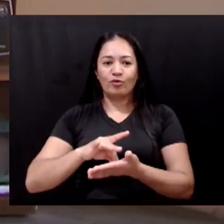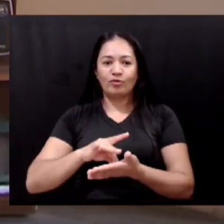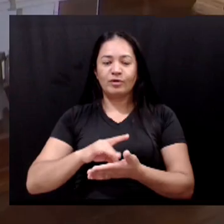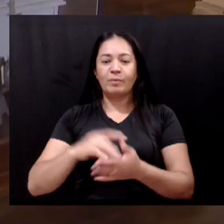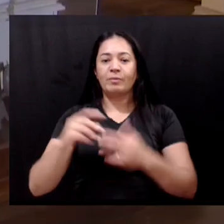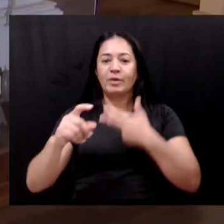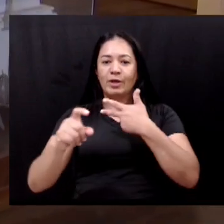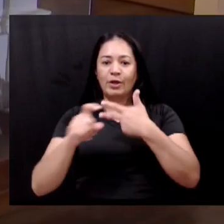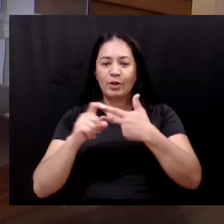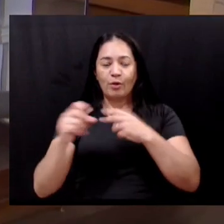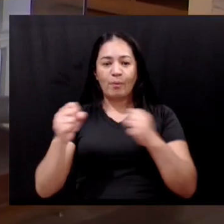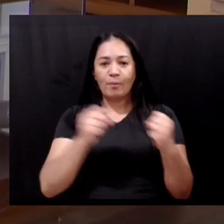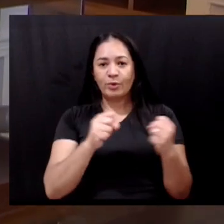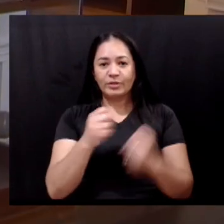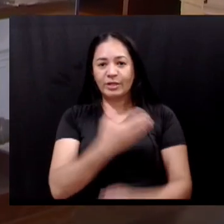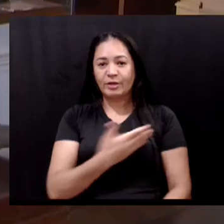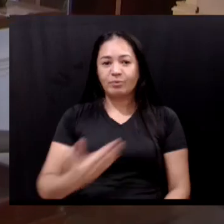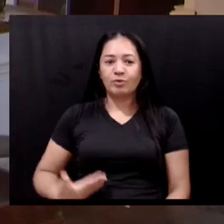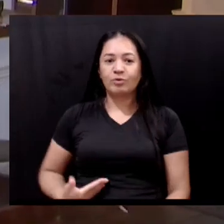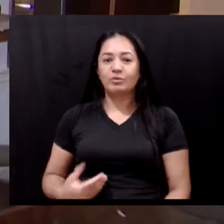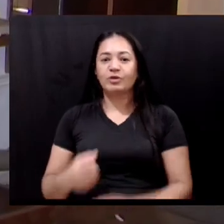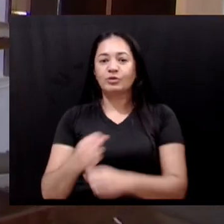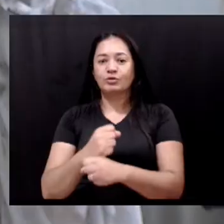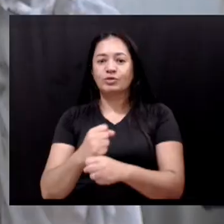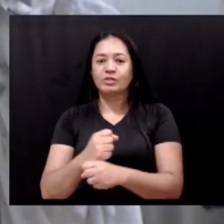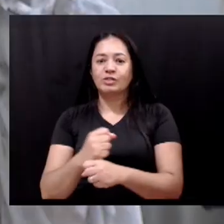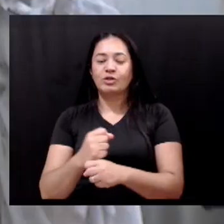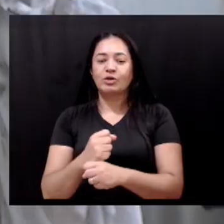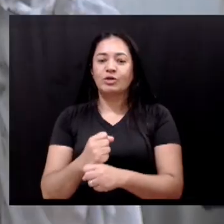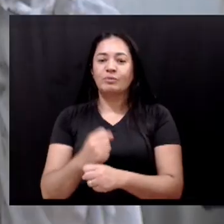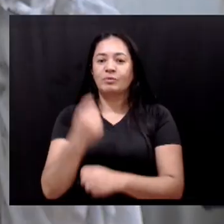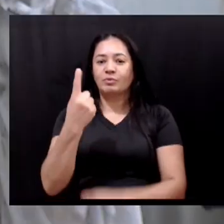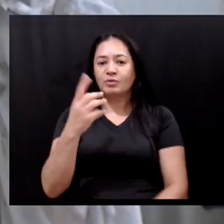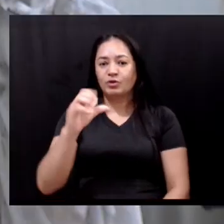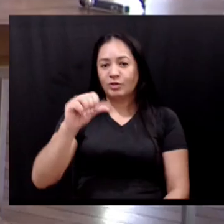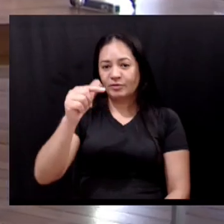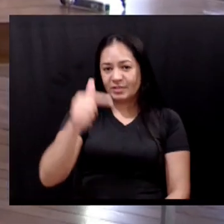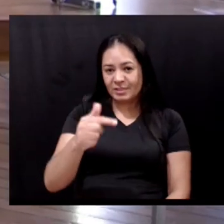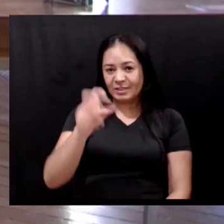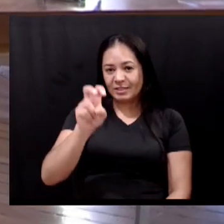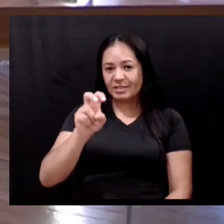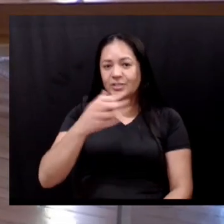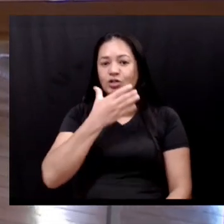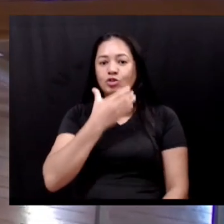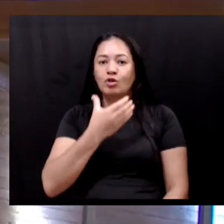de dezembro de 1975, por meio da Lei Municipal